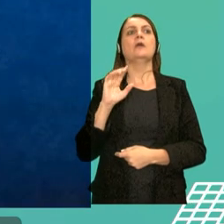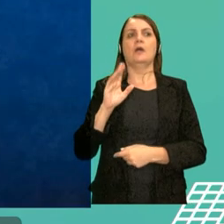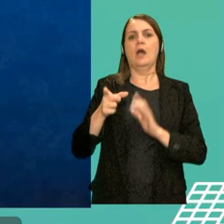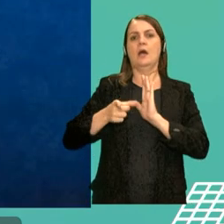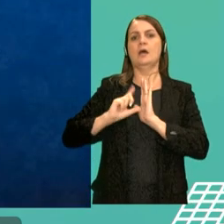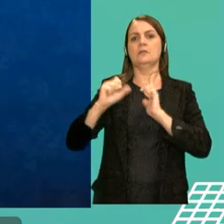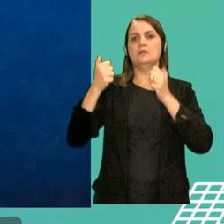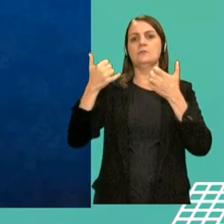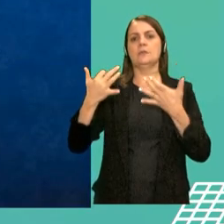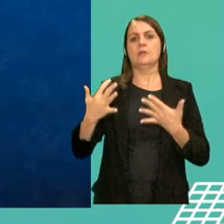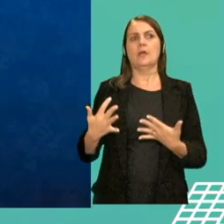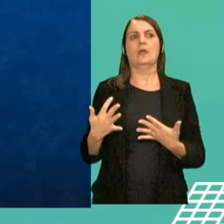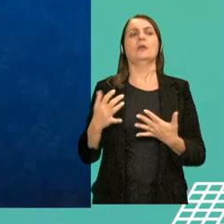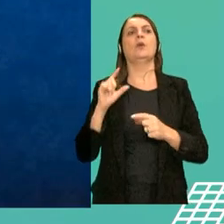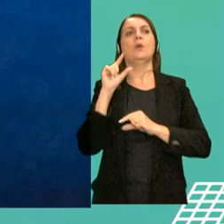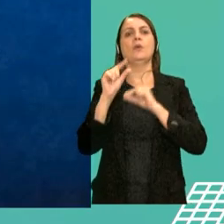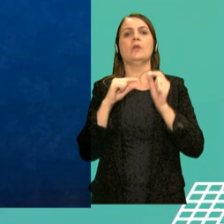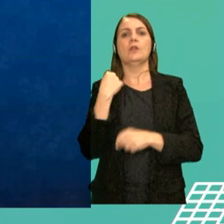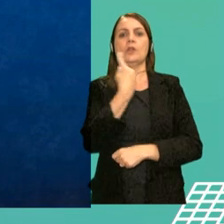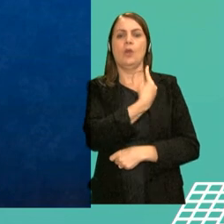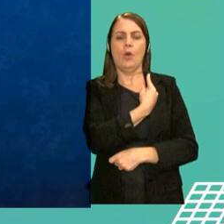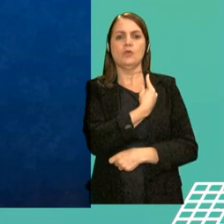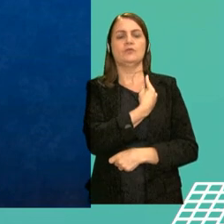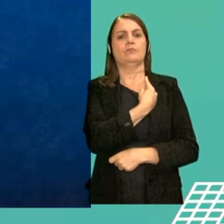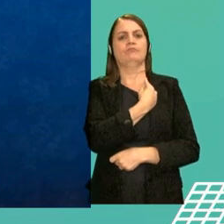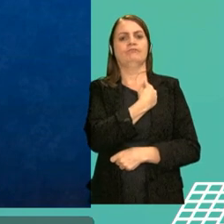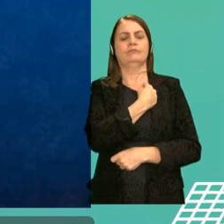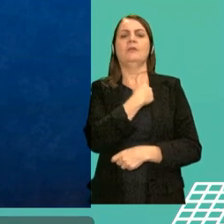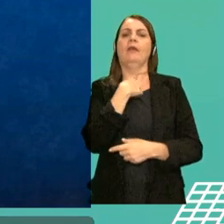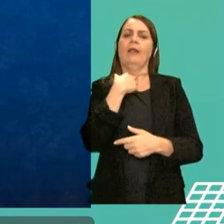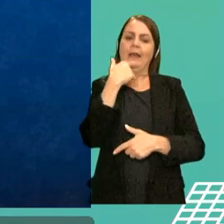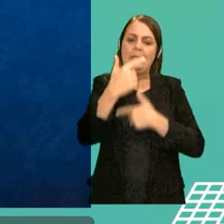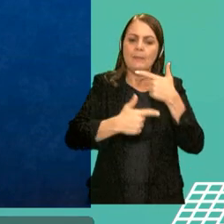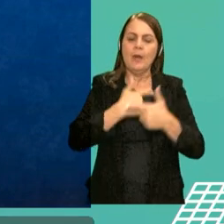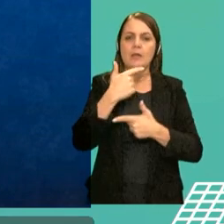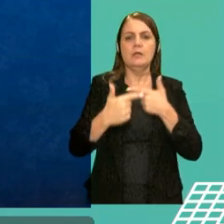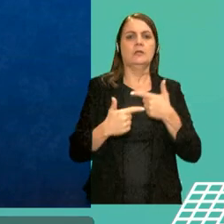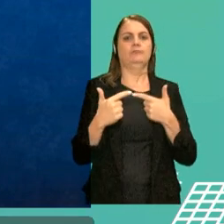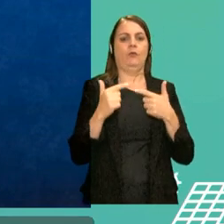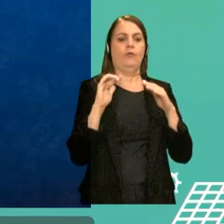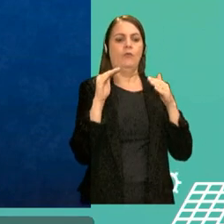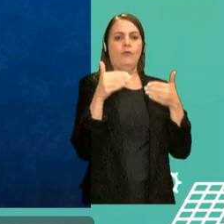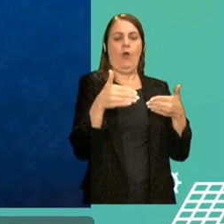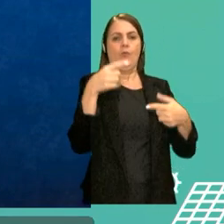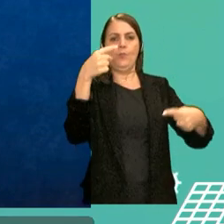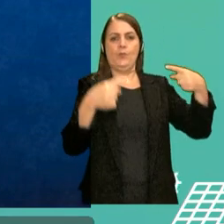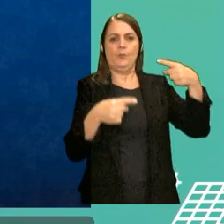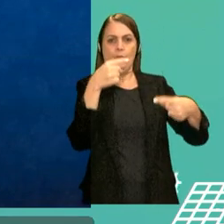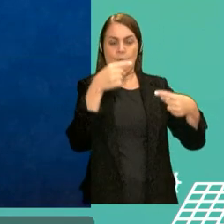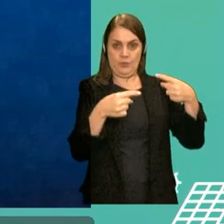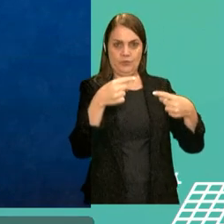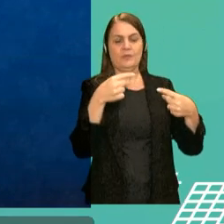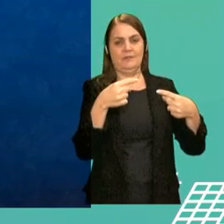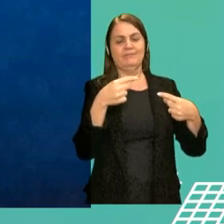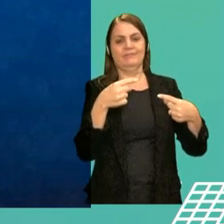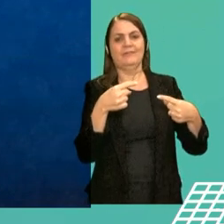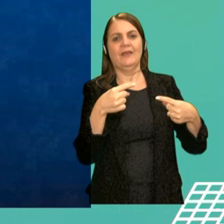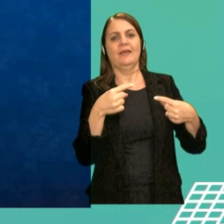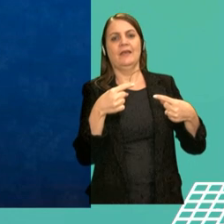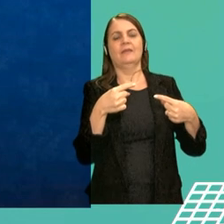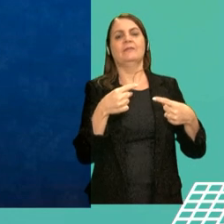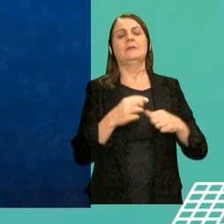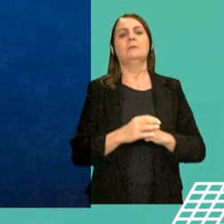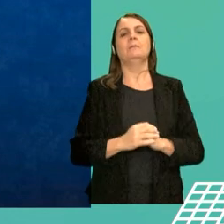vem trabalhando em termos de política pública a partir de um projeto de lei que vem rodando dentro do Congresso Nacional, mas o